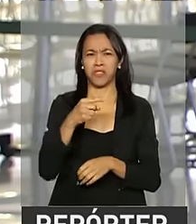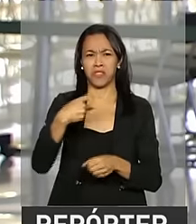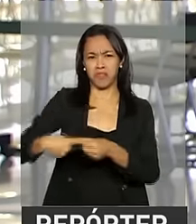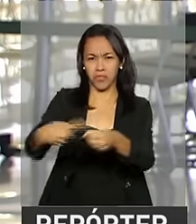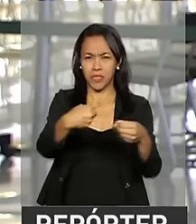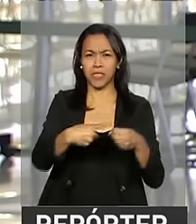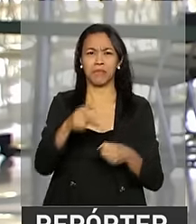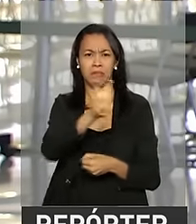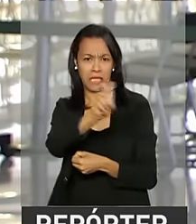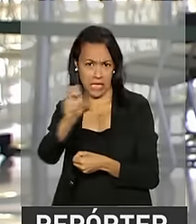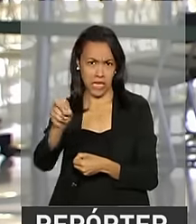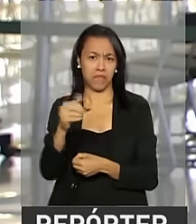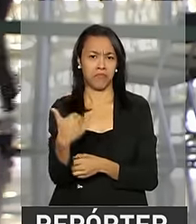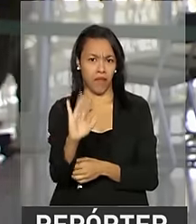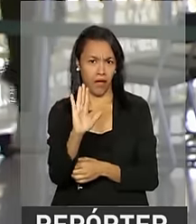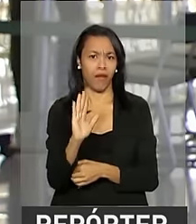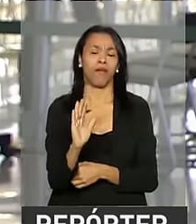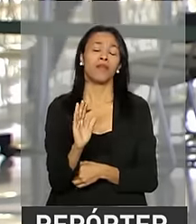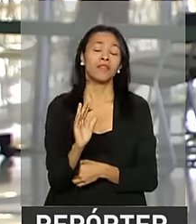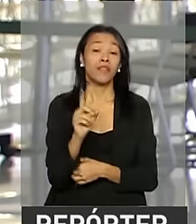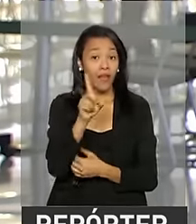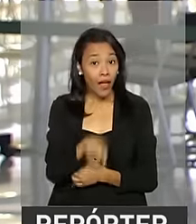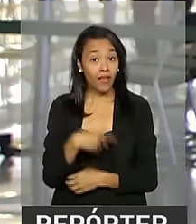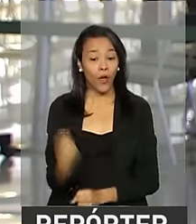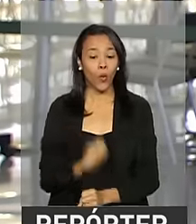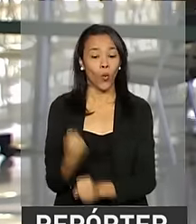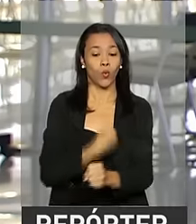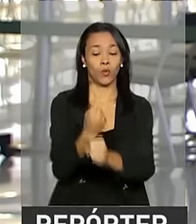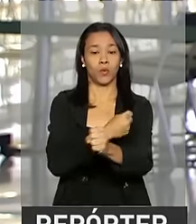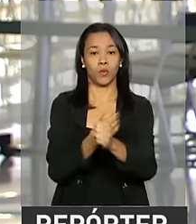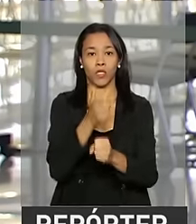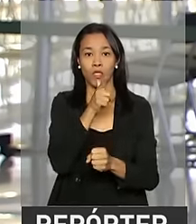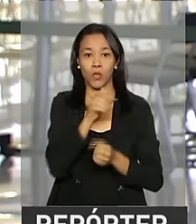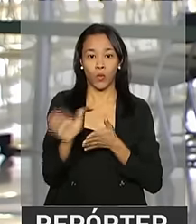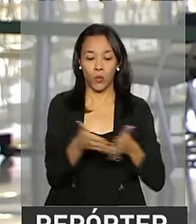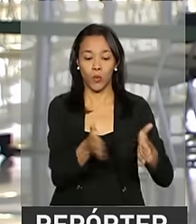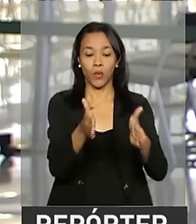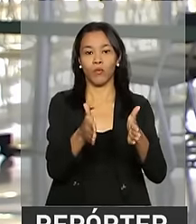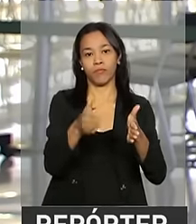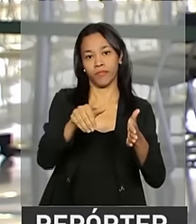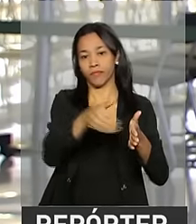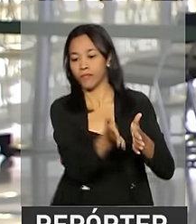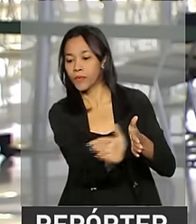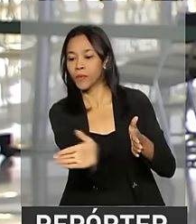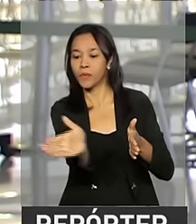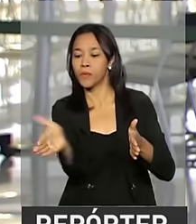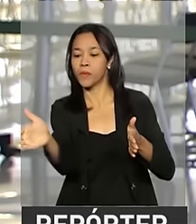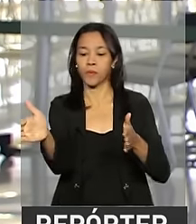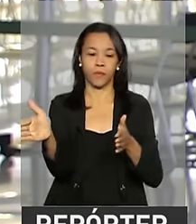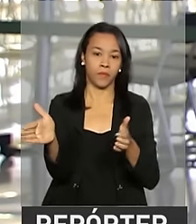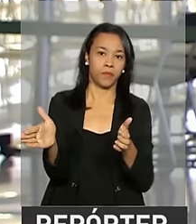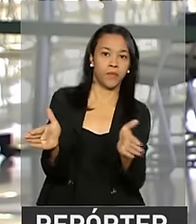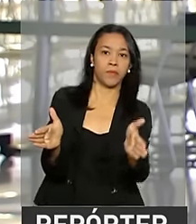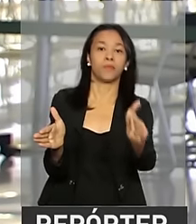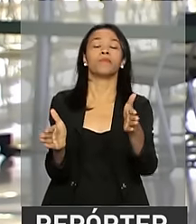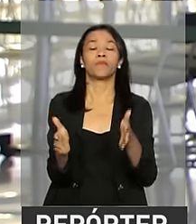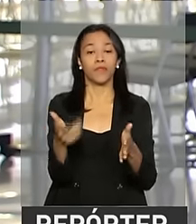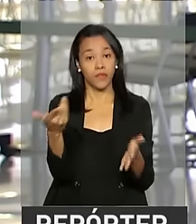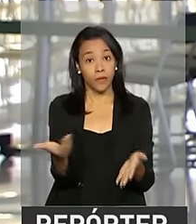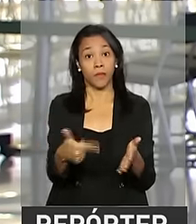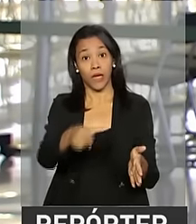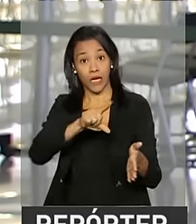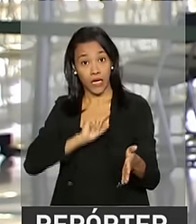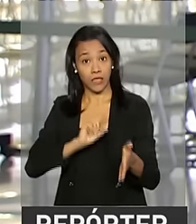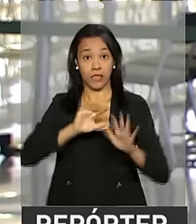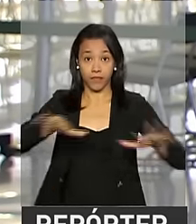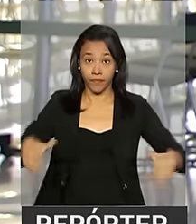nessa região onde ocorrem aí as obras da transposição do Rio São Francisco. Bom, antes dessa cerimônia, Renato, o presidente em